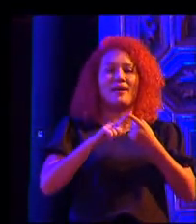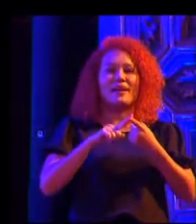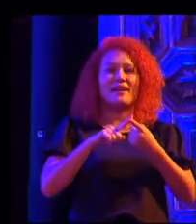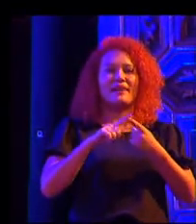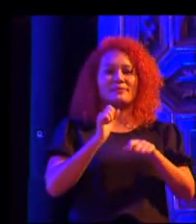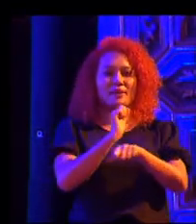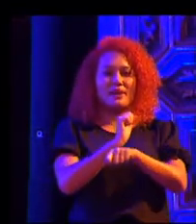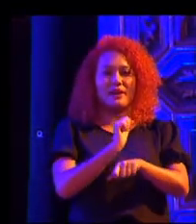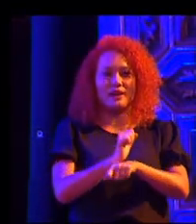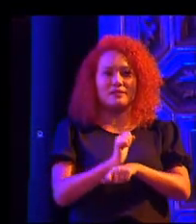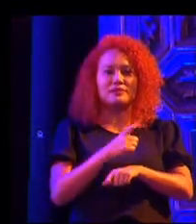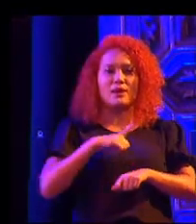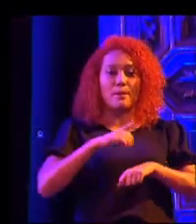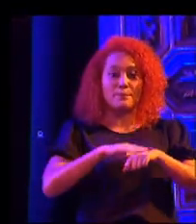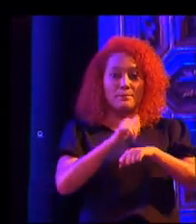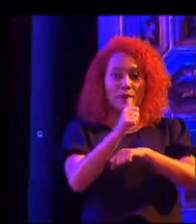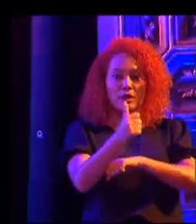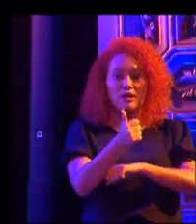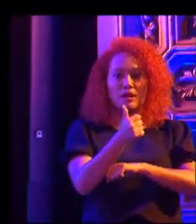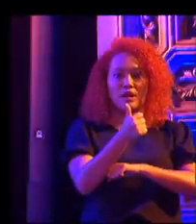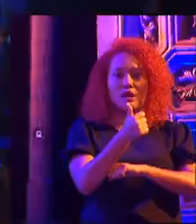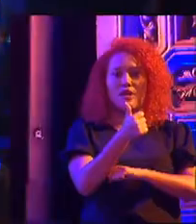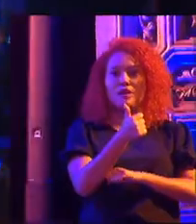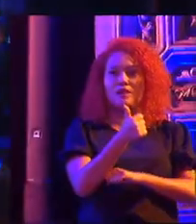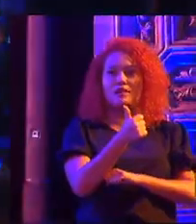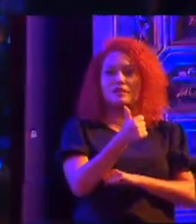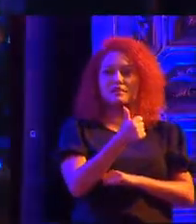Vamos conhecer os indicados de melhor álbum instrumental.